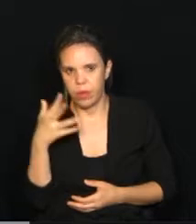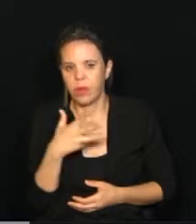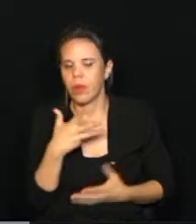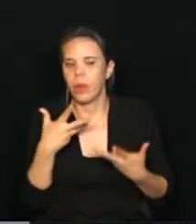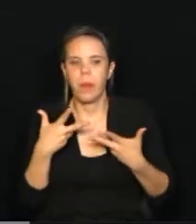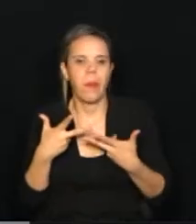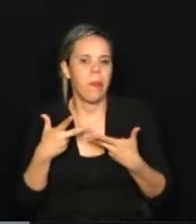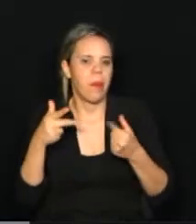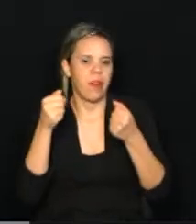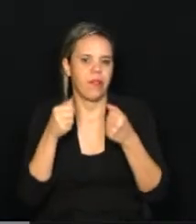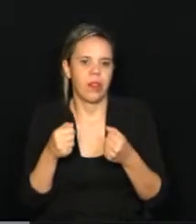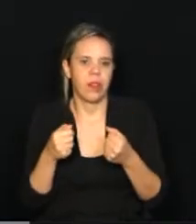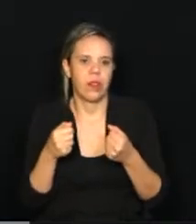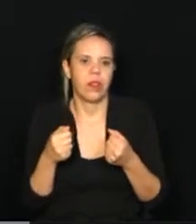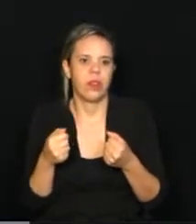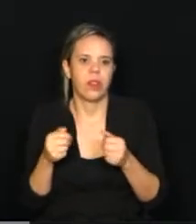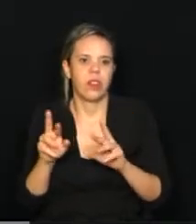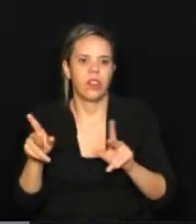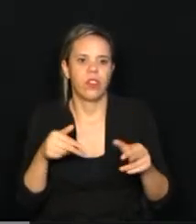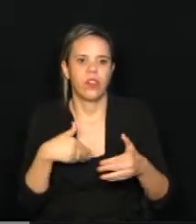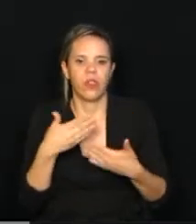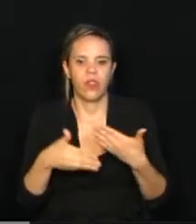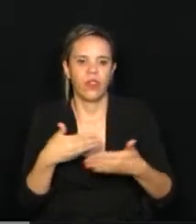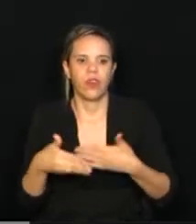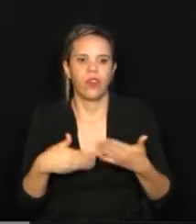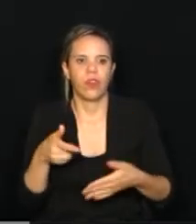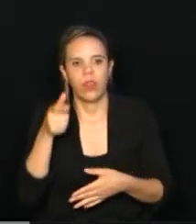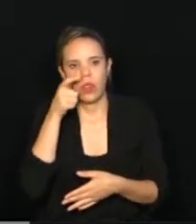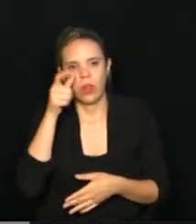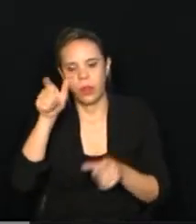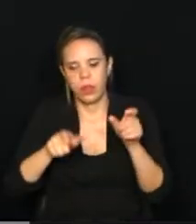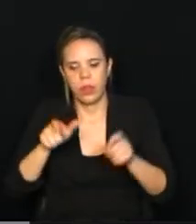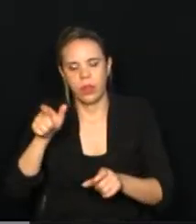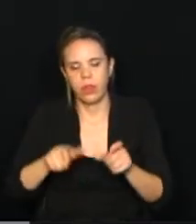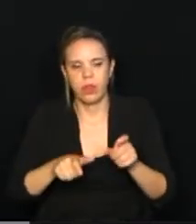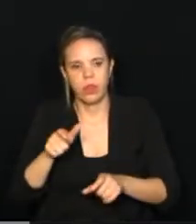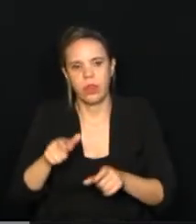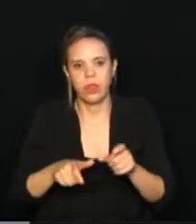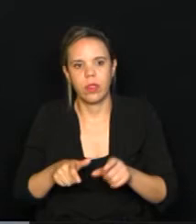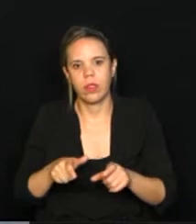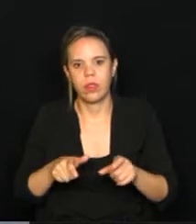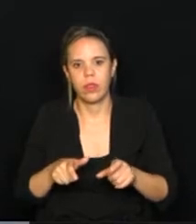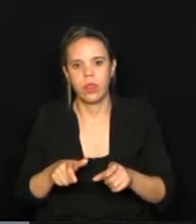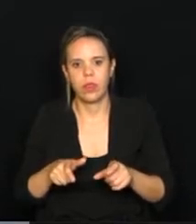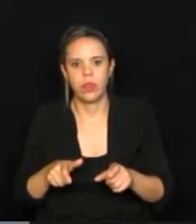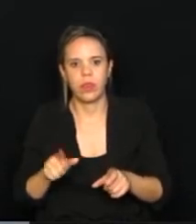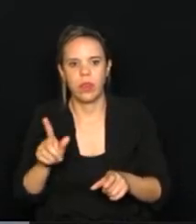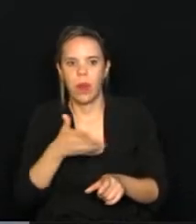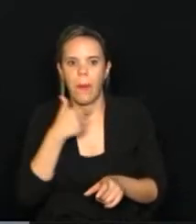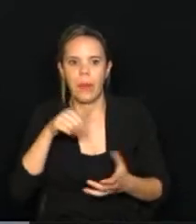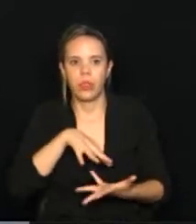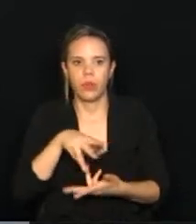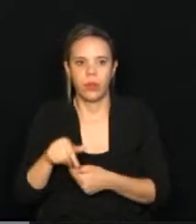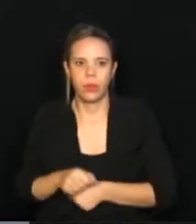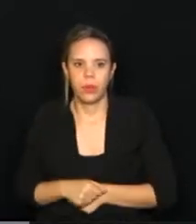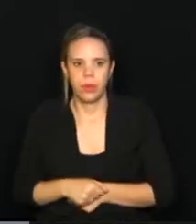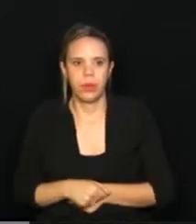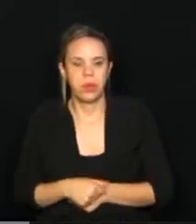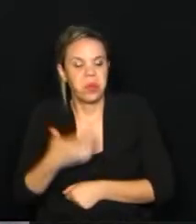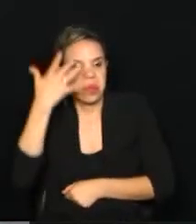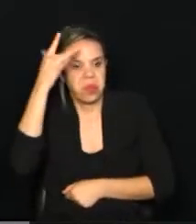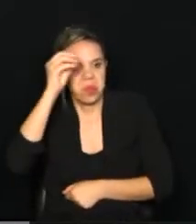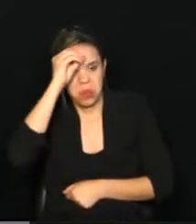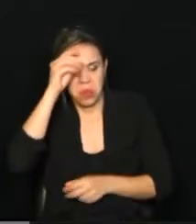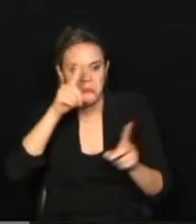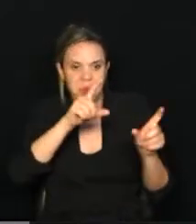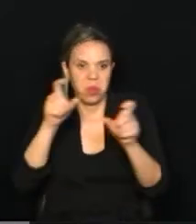igual. Você olha cada esquina, você olha uma pessoa da outra modalidade que é a melhor do mundo. Você nem sabe se você quer tirar